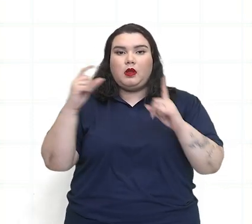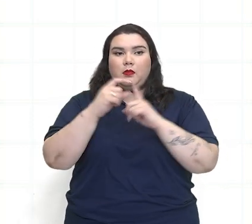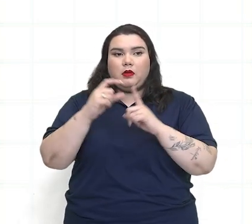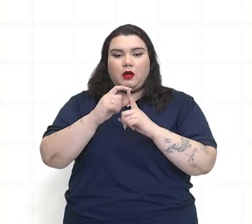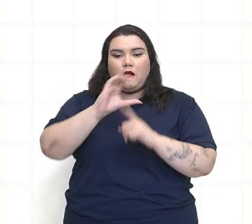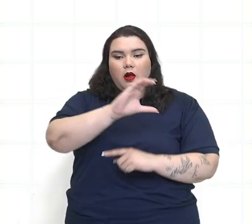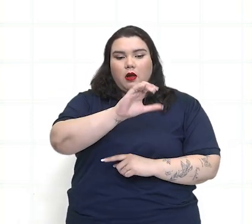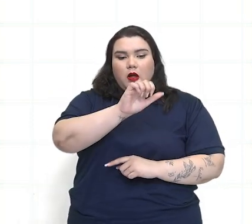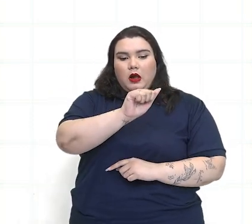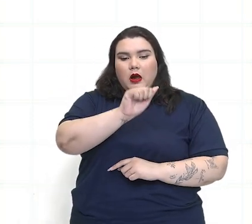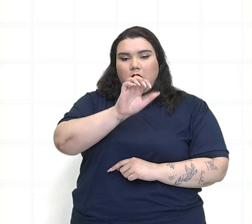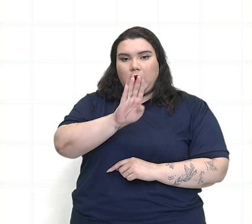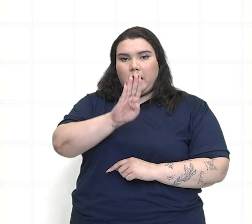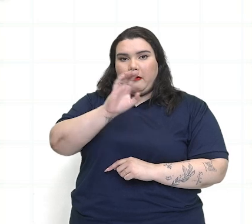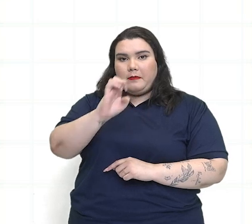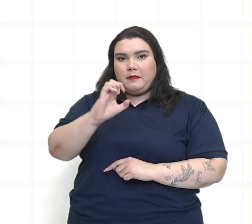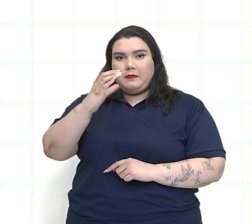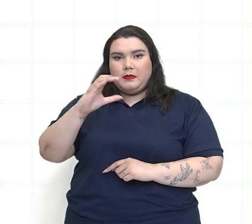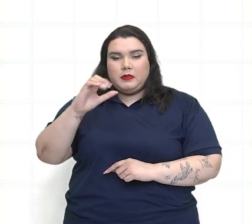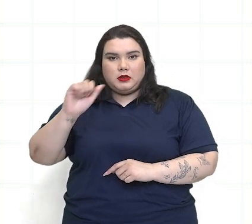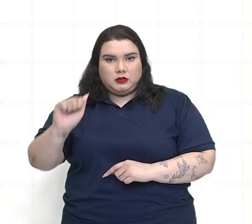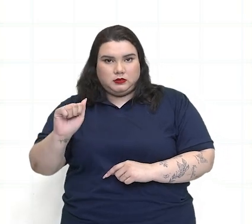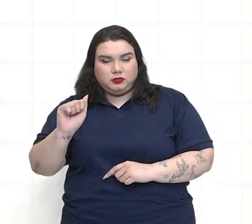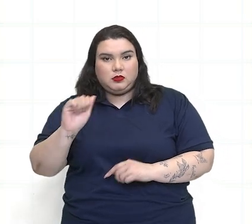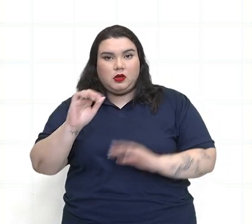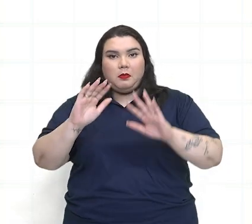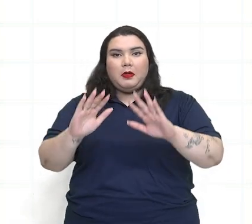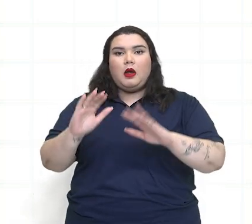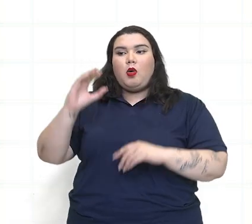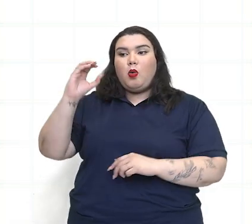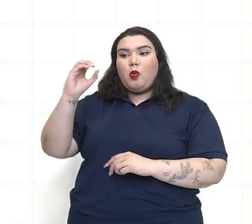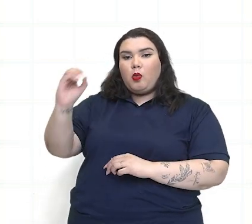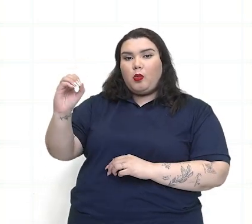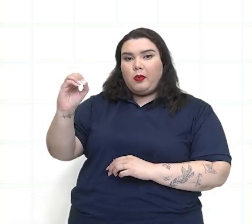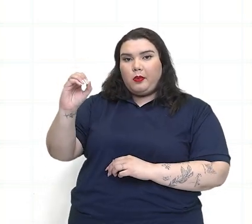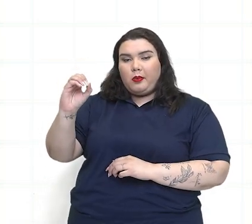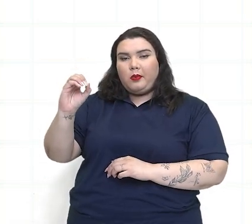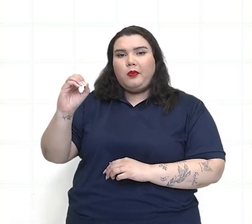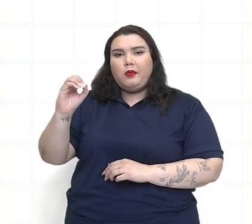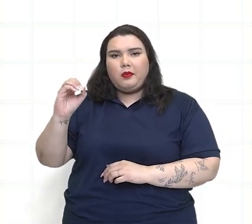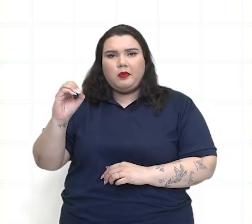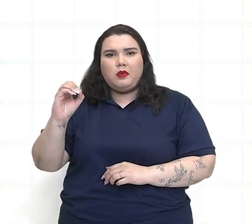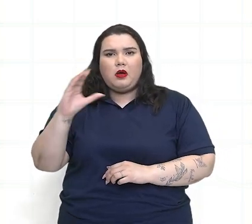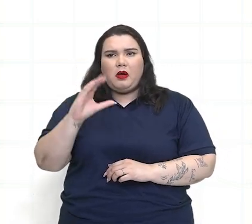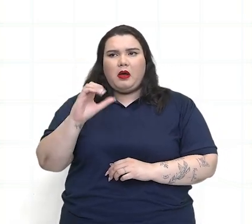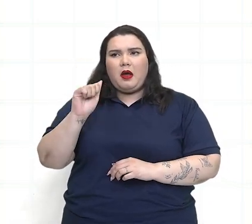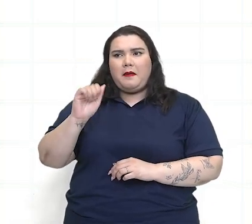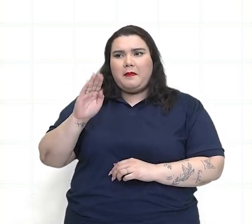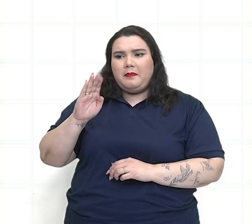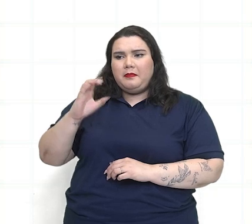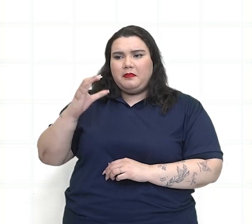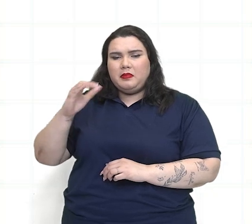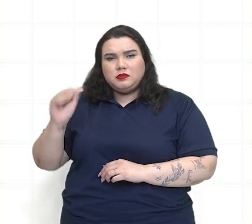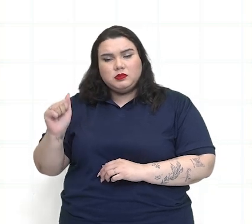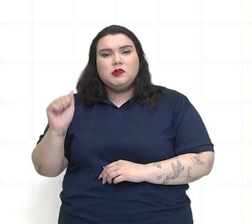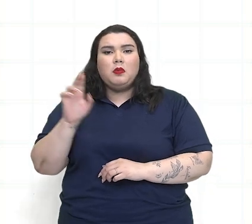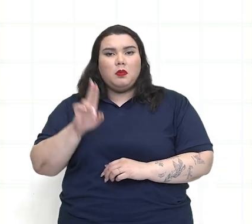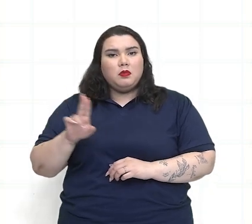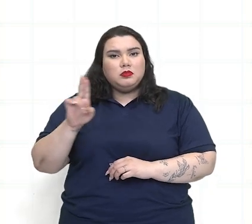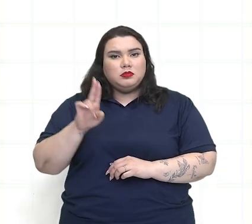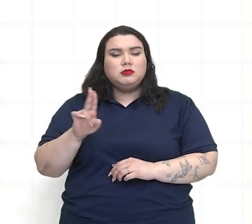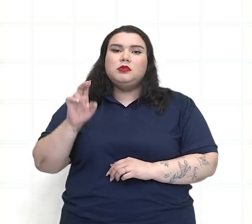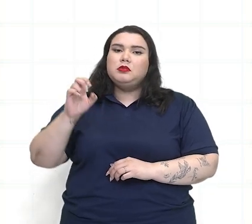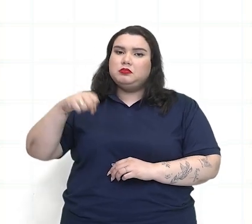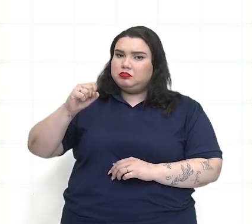a palavra cabeça. Se eu digo o cabeça, professor, existe essa construção? Existe. Se eu